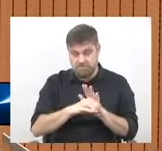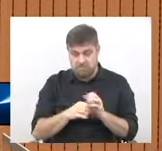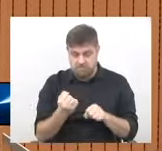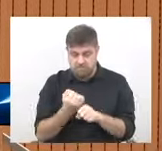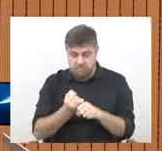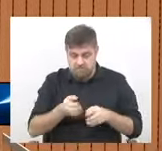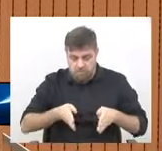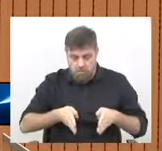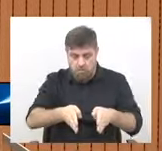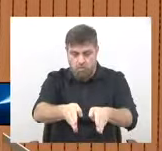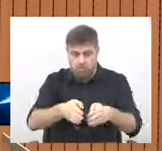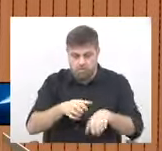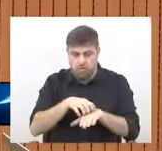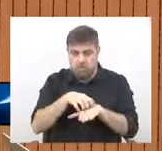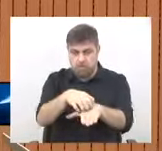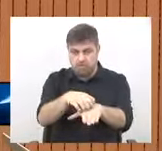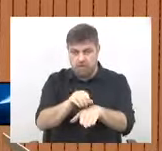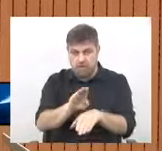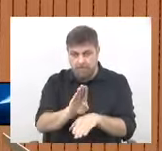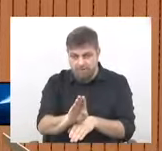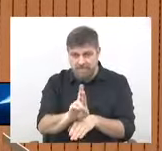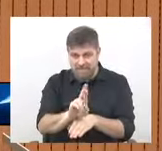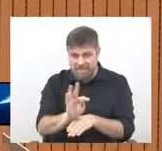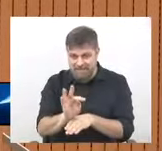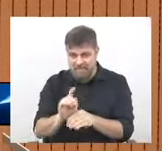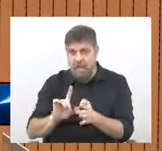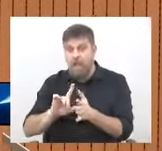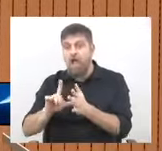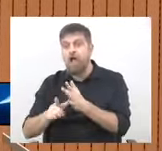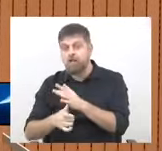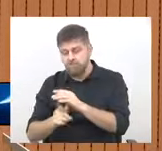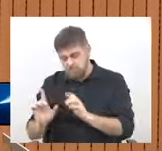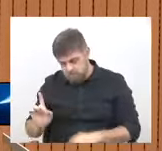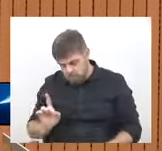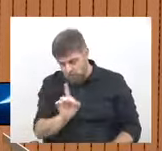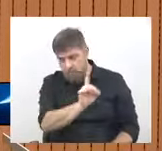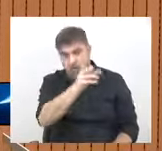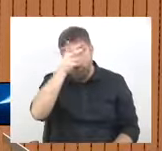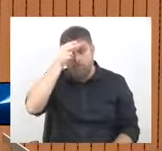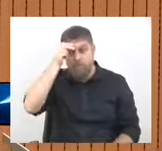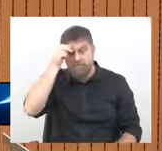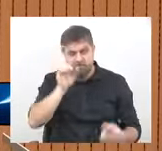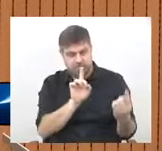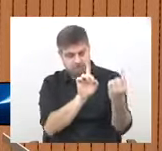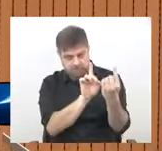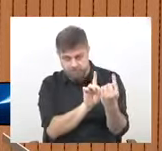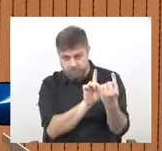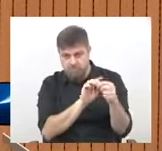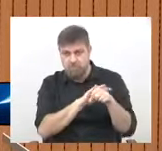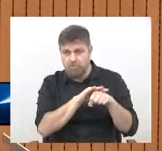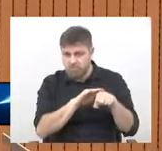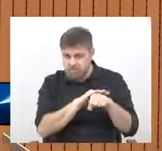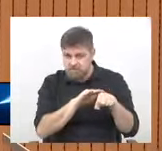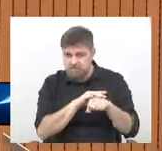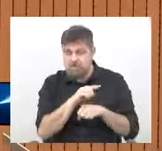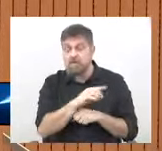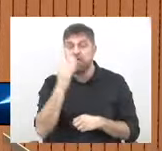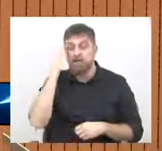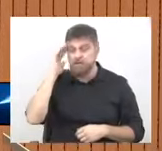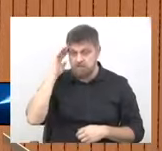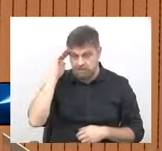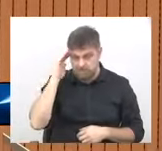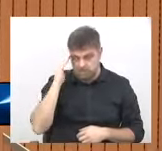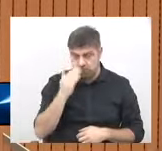Em um segundo momento, eu tive a oportunidade de conversar com o prefeito Jonas Donizete, e ele entendeu e disse que iria conversar